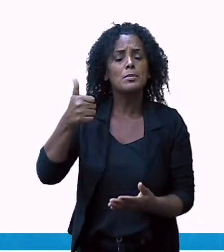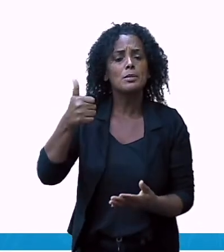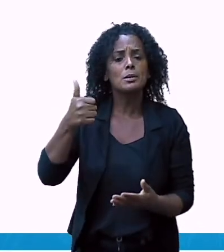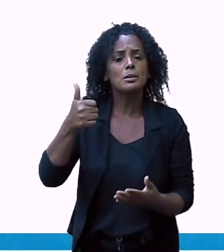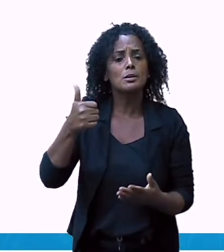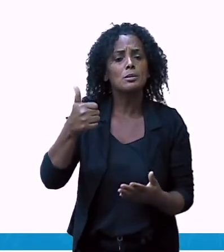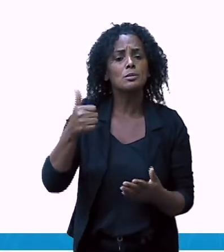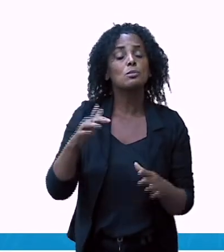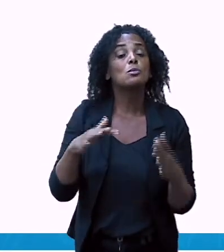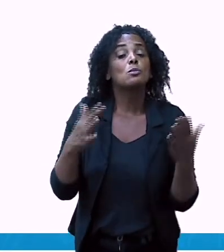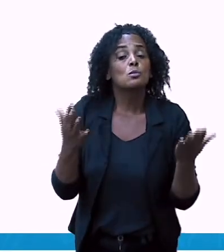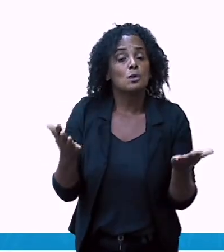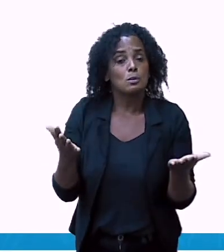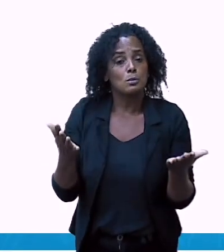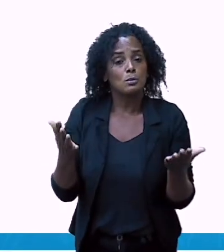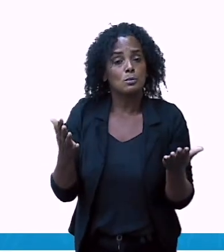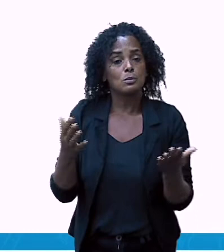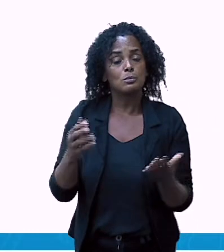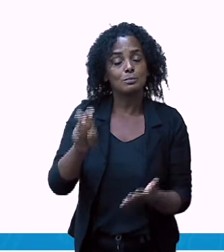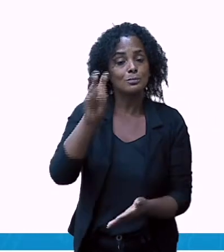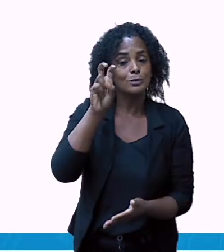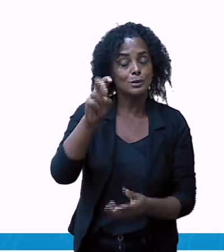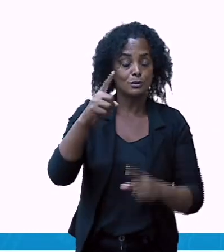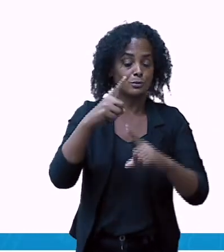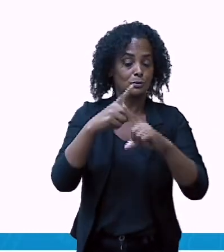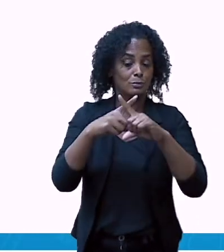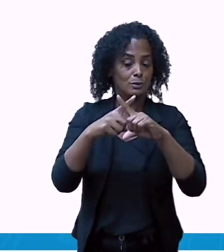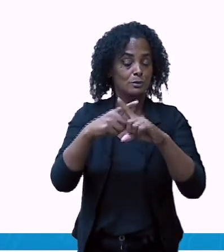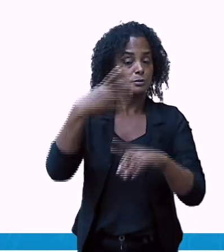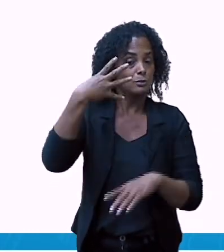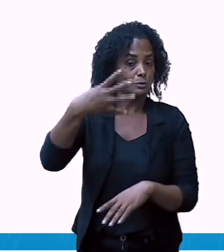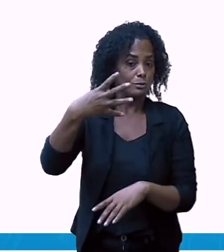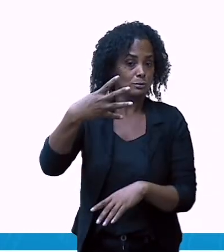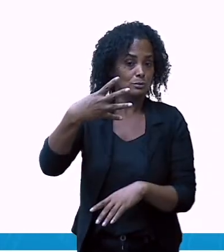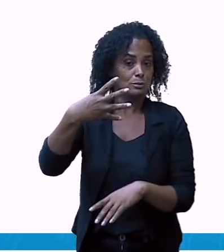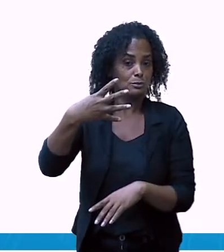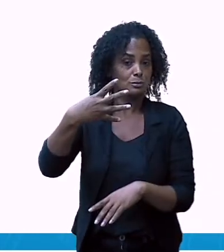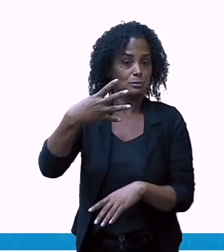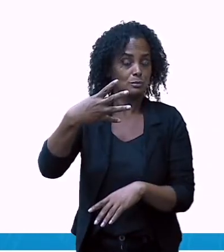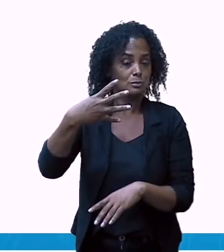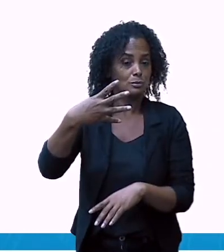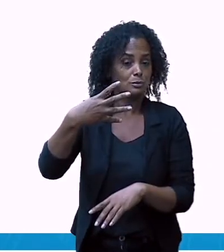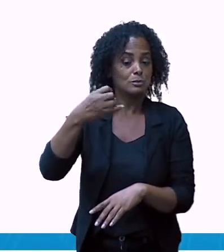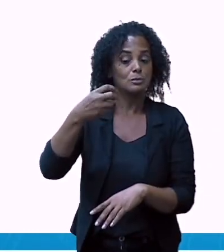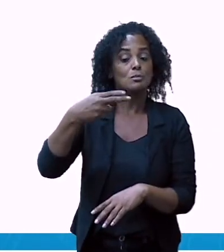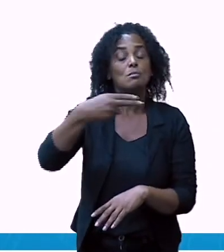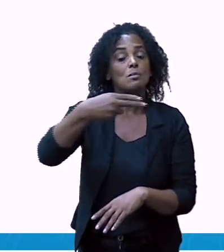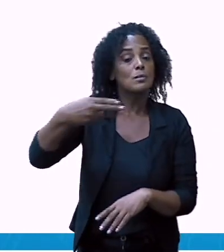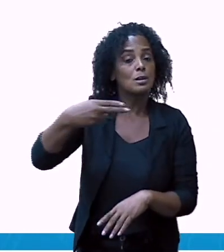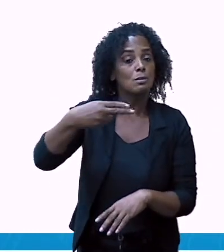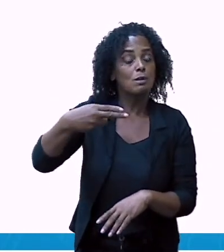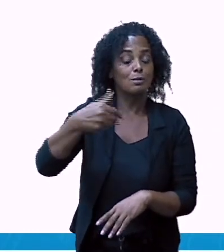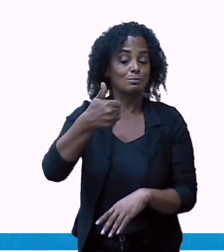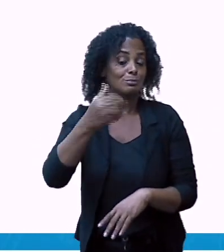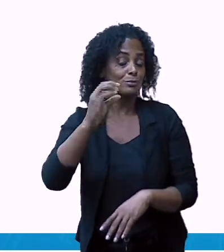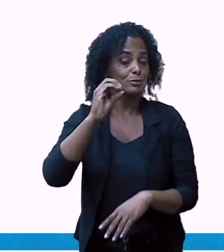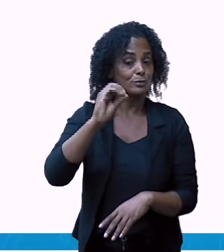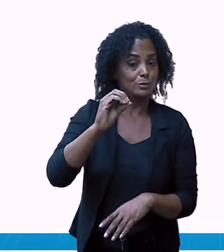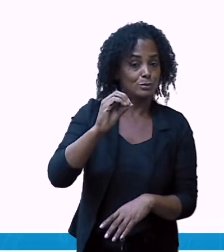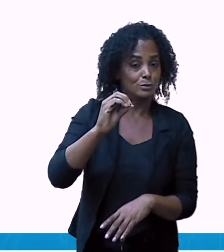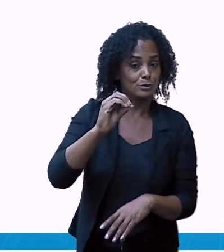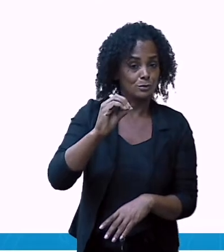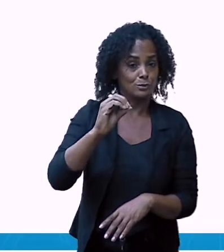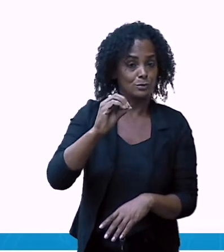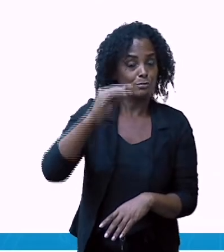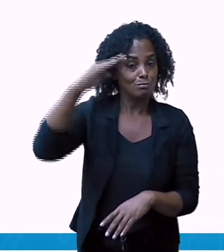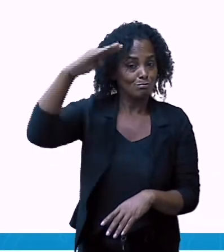gente resolver primeiro? Olha, 5 vezes 4, que vai dar 20. O que nós devemos fazer?